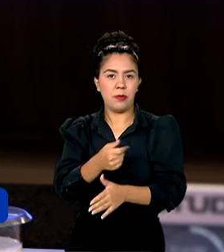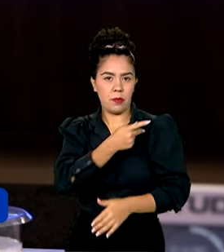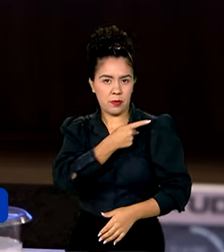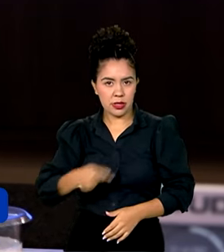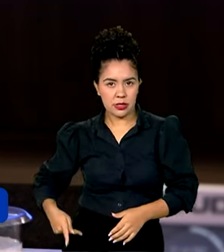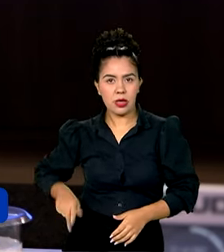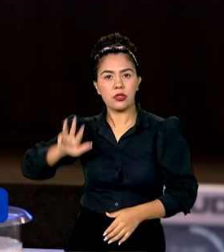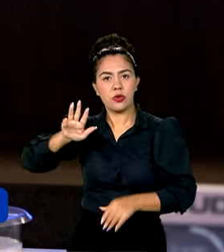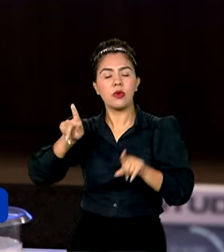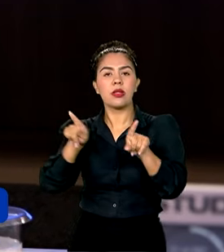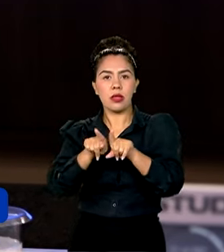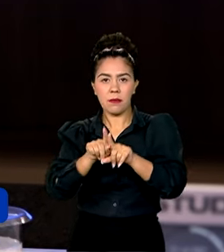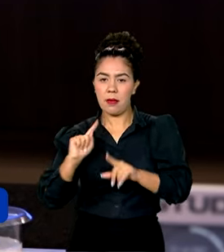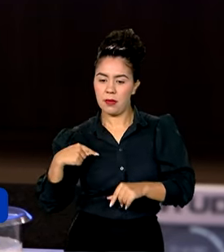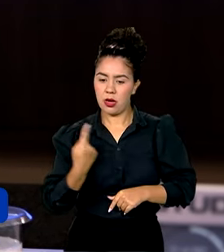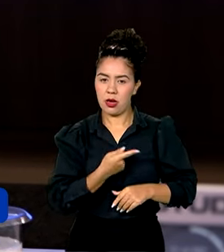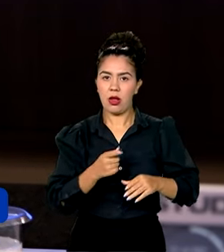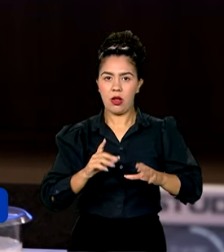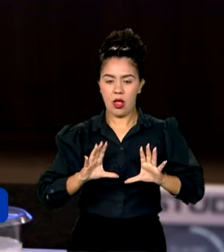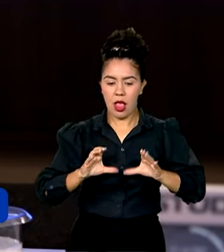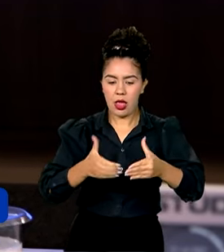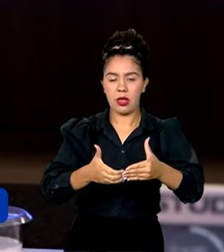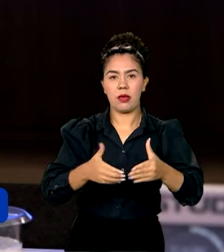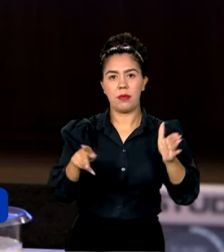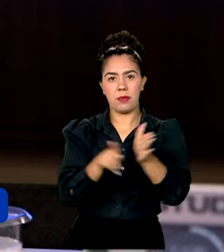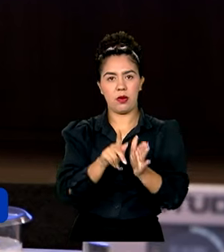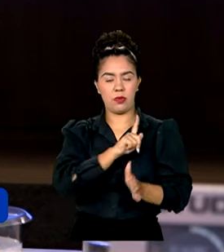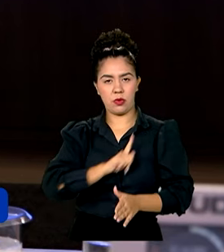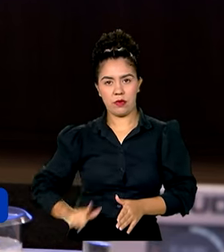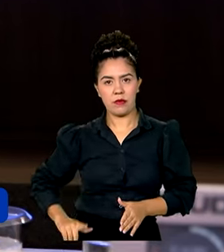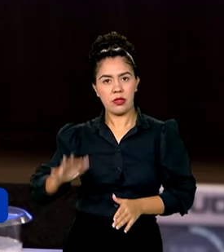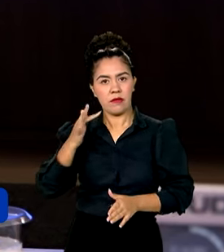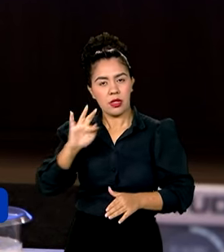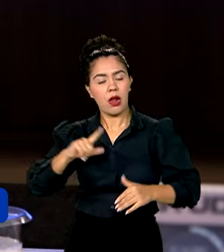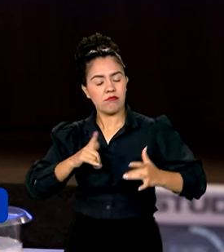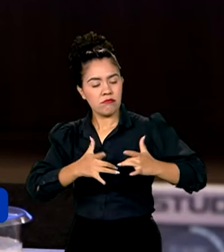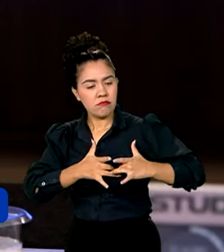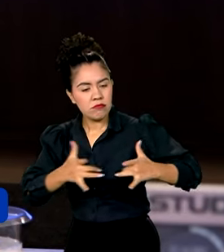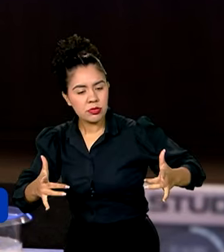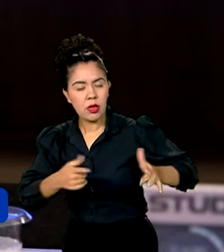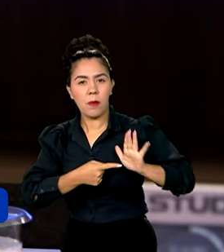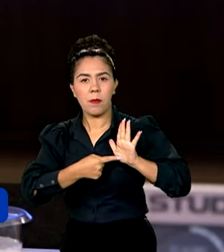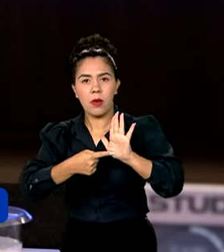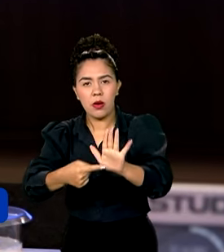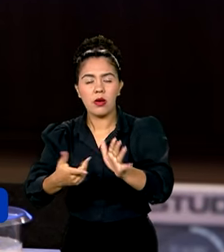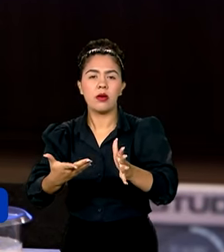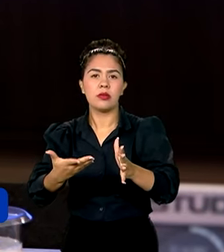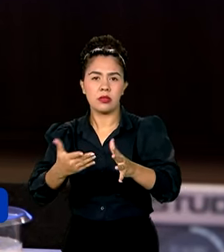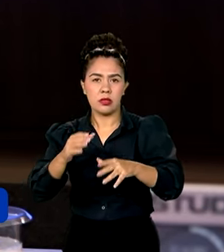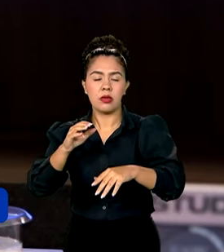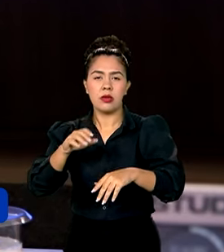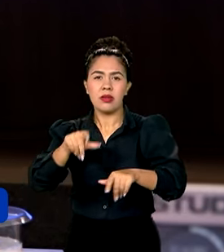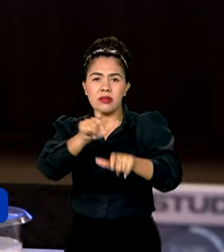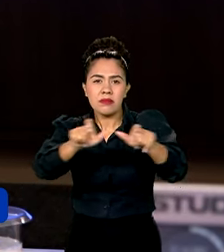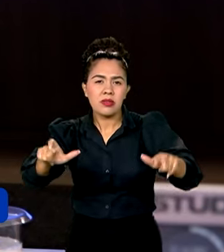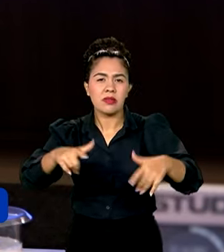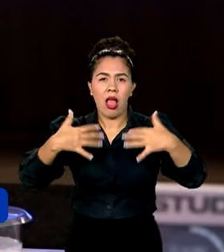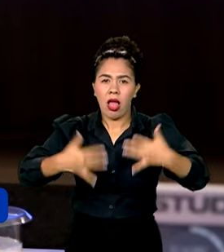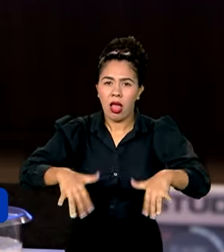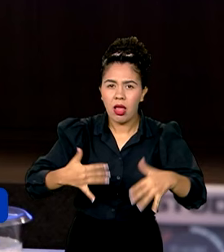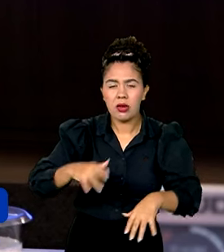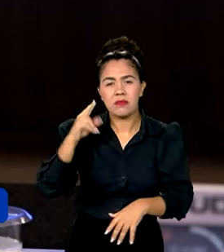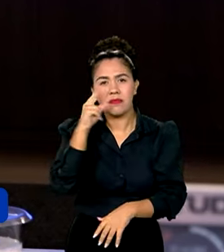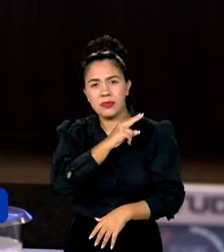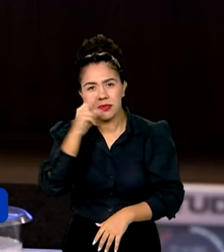eh expressar a minha solidariedade né a todos que passaram por essa emergência que